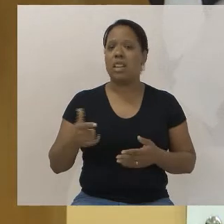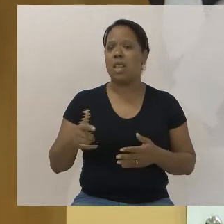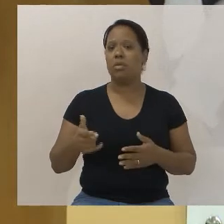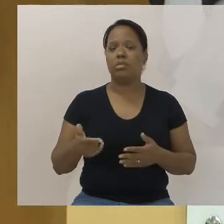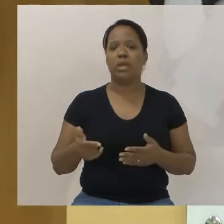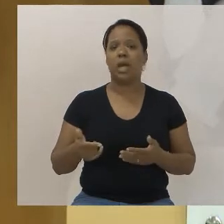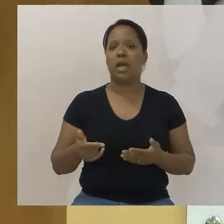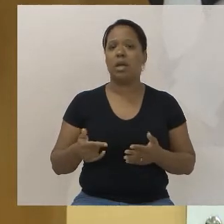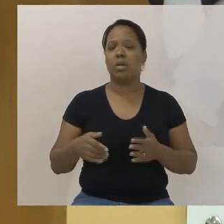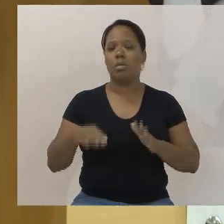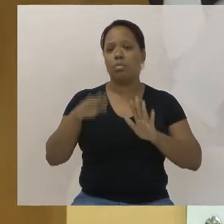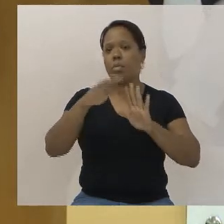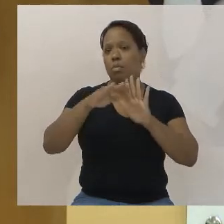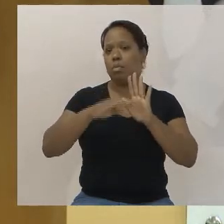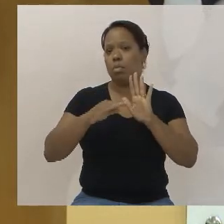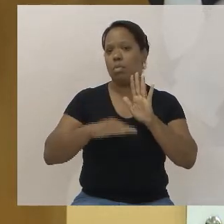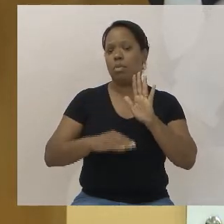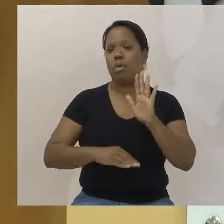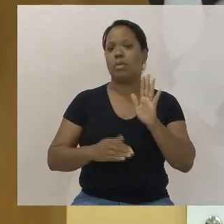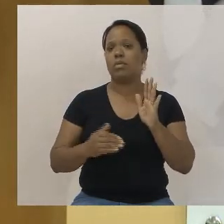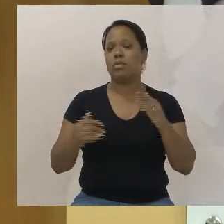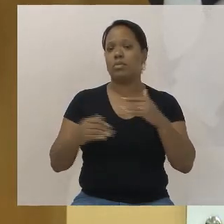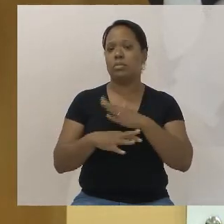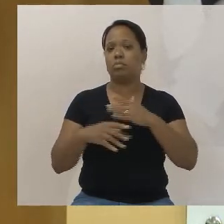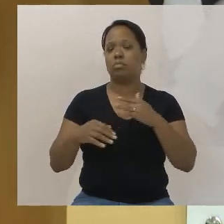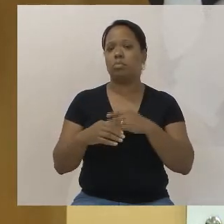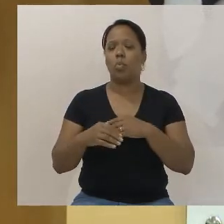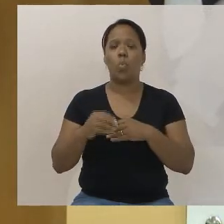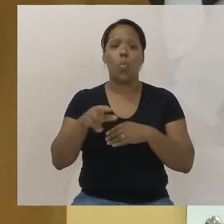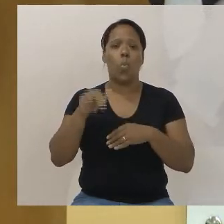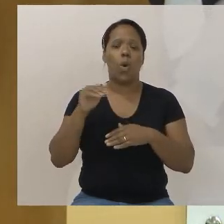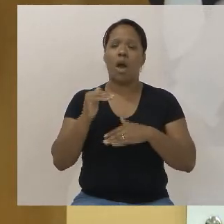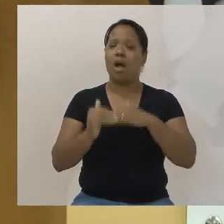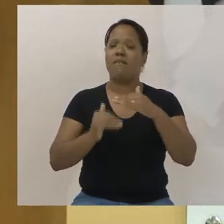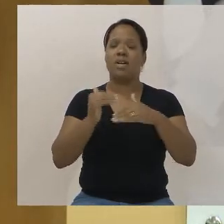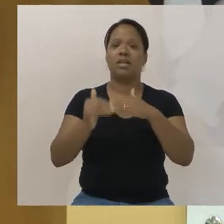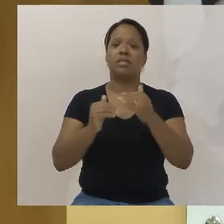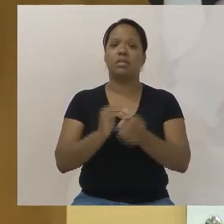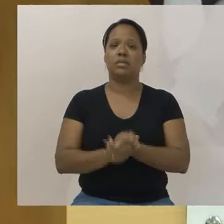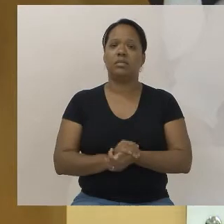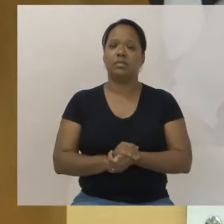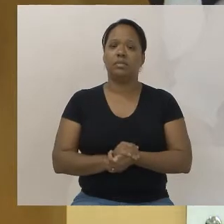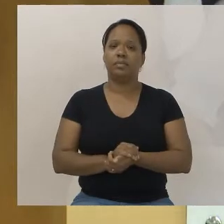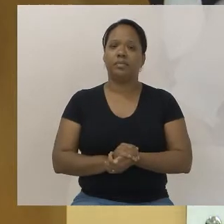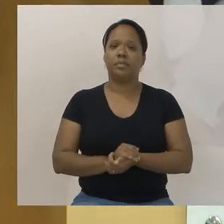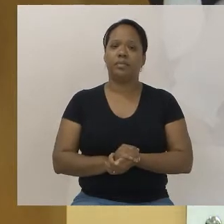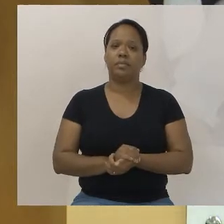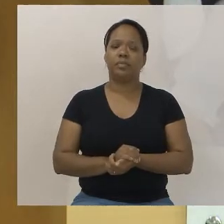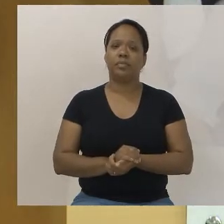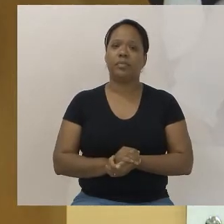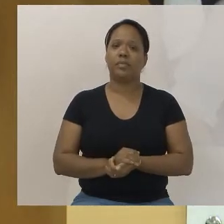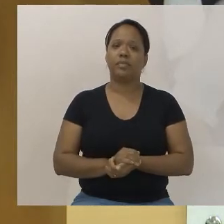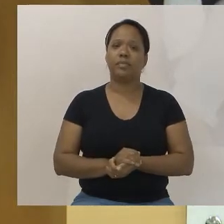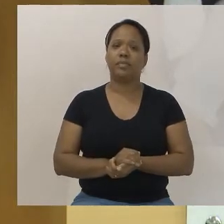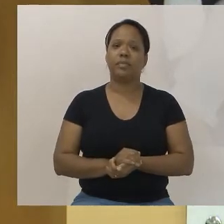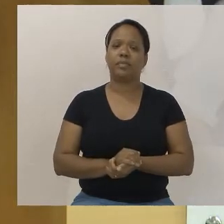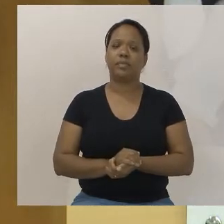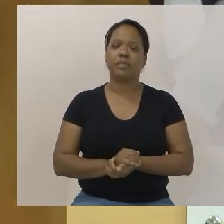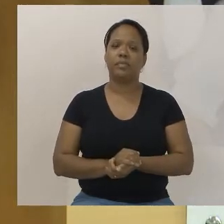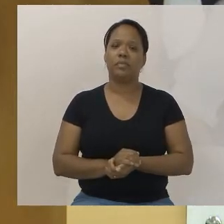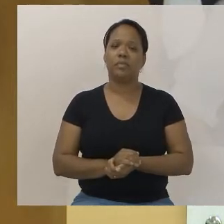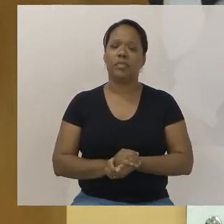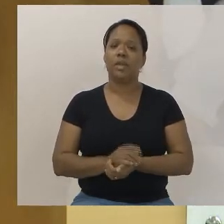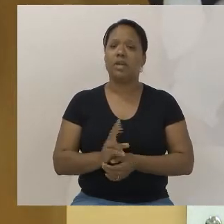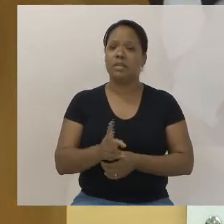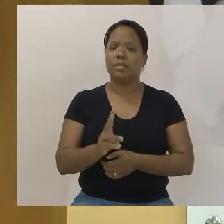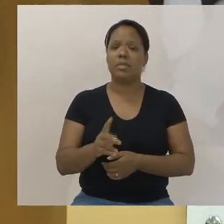mobilidade em relação ao transporte não vão conseguir avançar nunca a gente sempre vai comer na mão dos empresários que têm